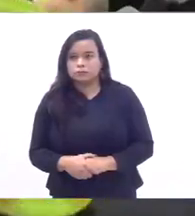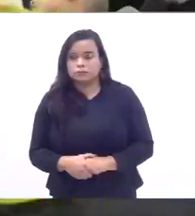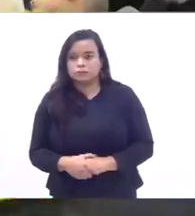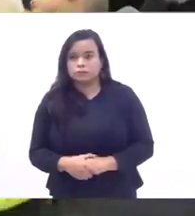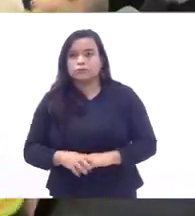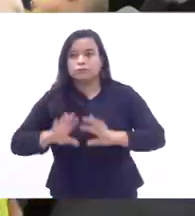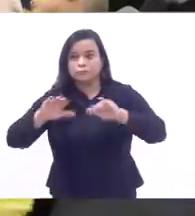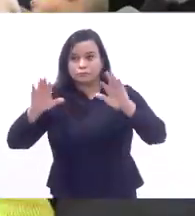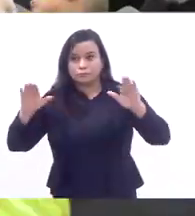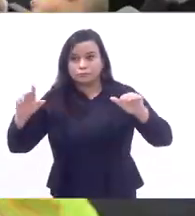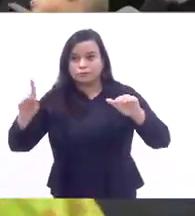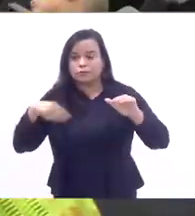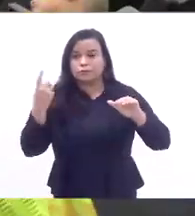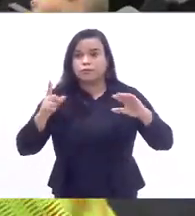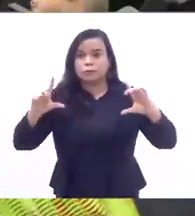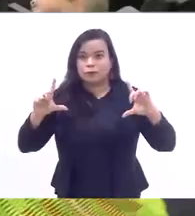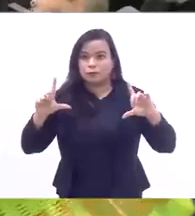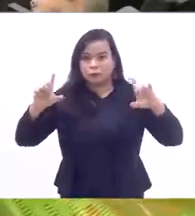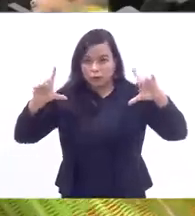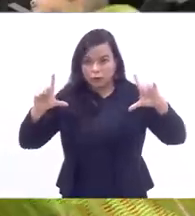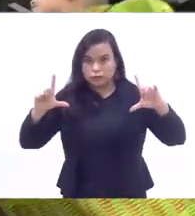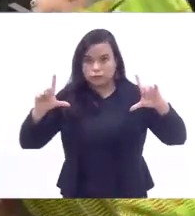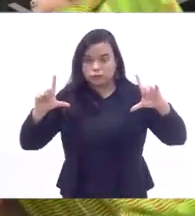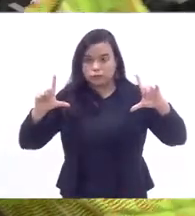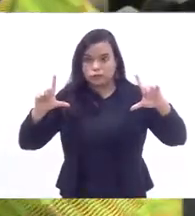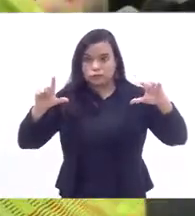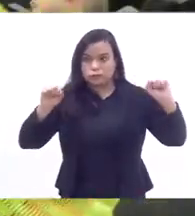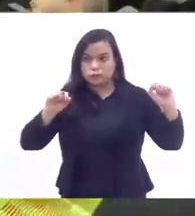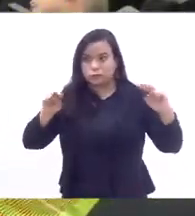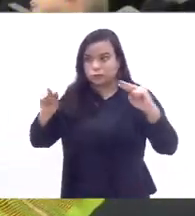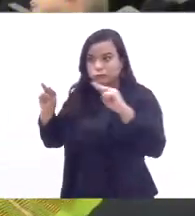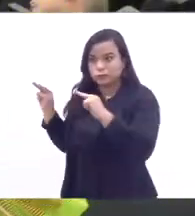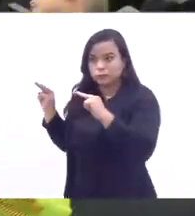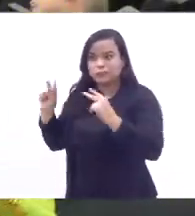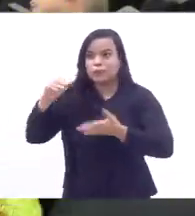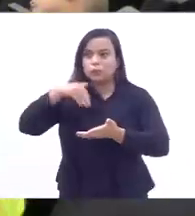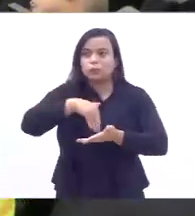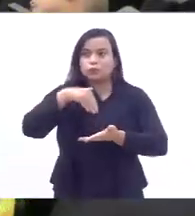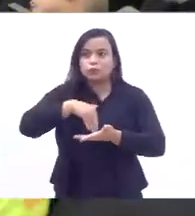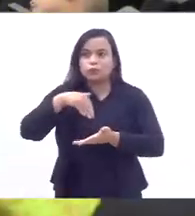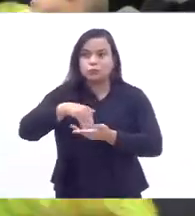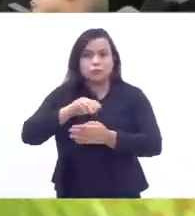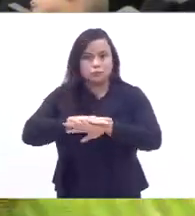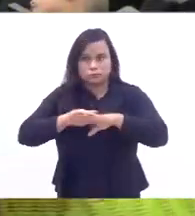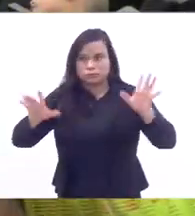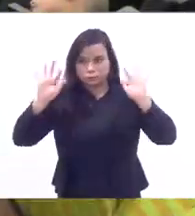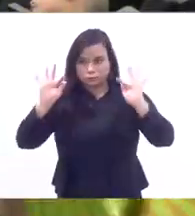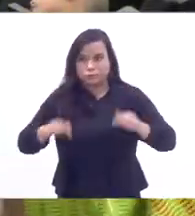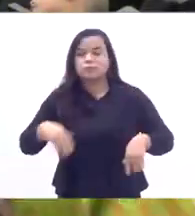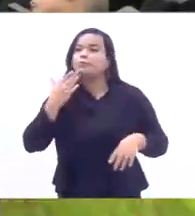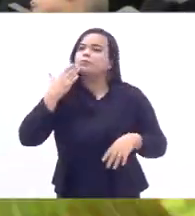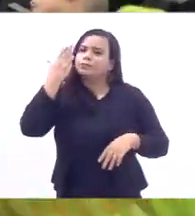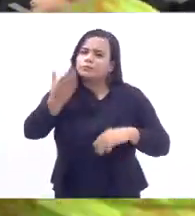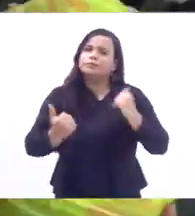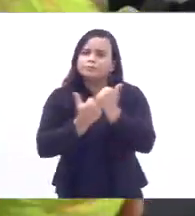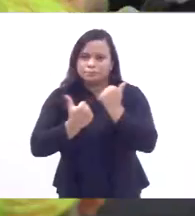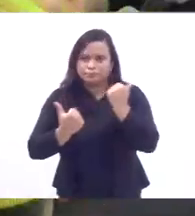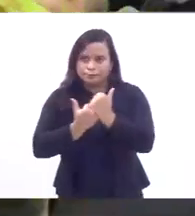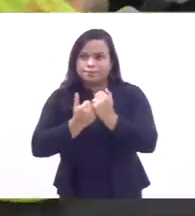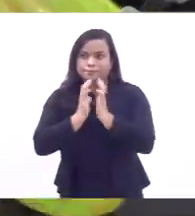Ó, gente, a gente vai fazer uma foto daqui para cá. Para ficar bonita a última foto, só falta isso. Pedir essa colaboração de